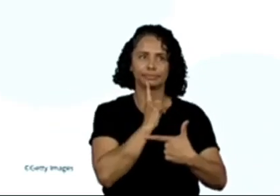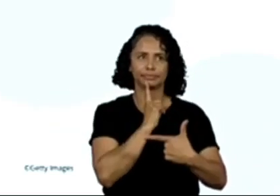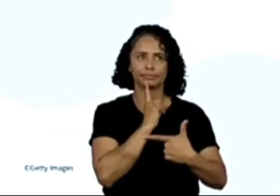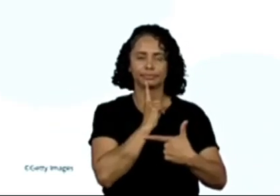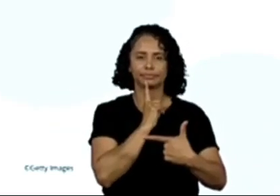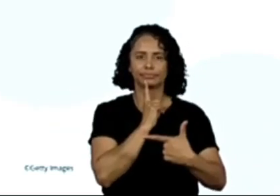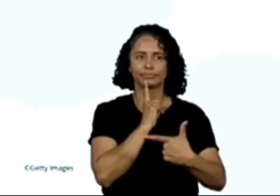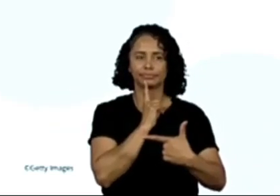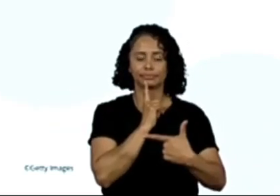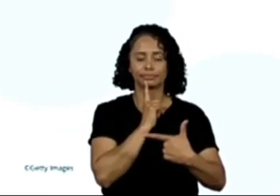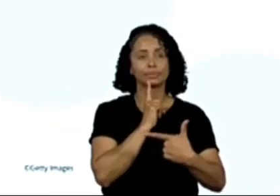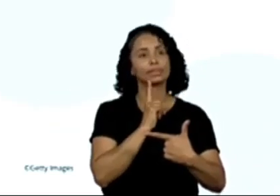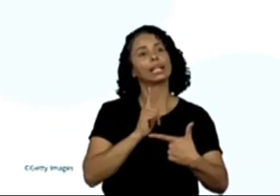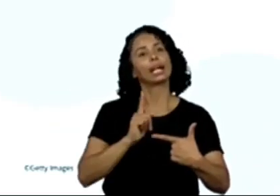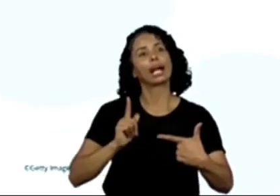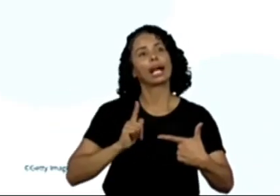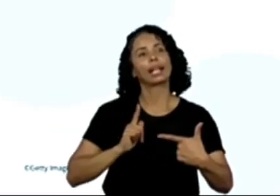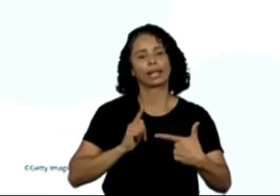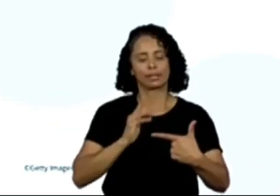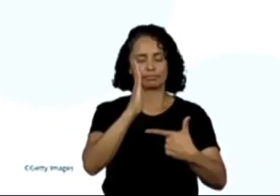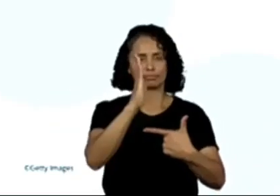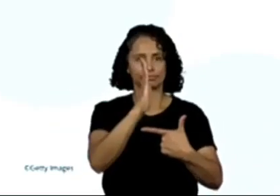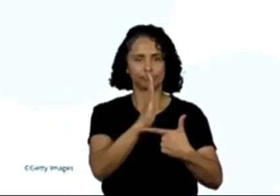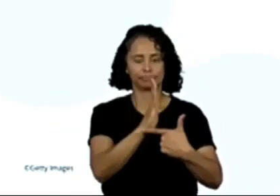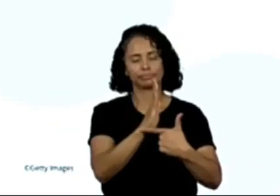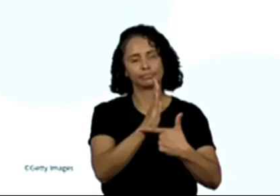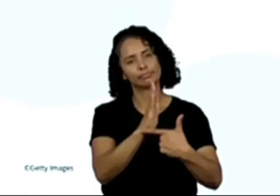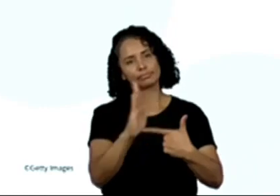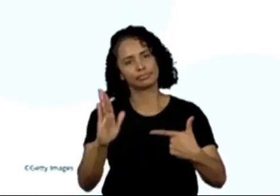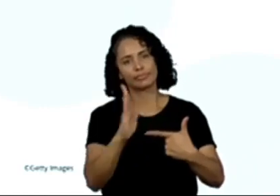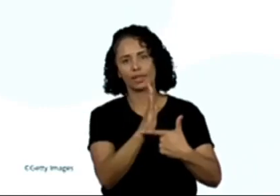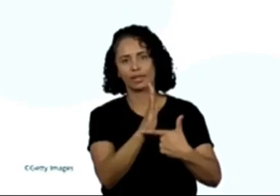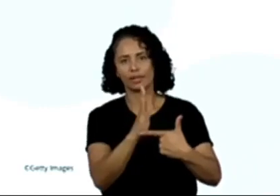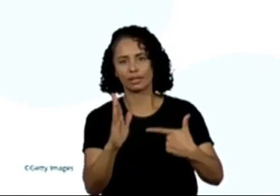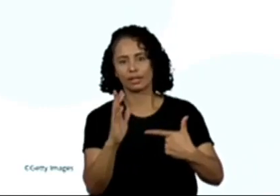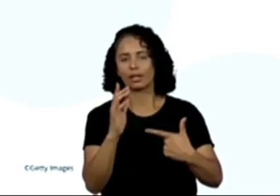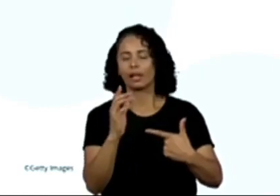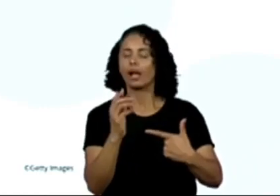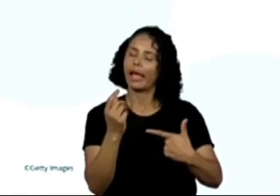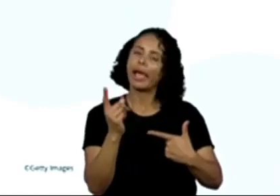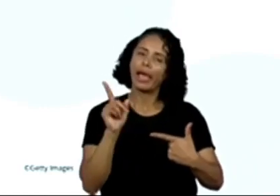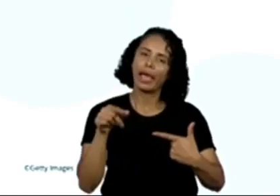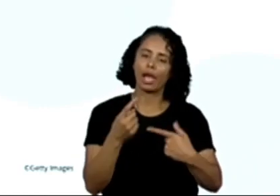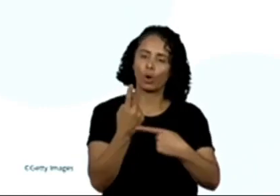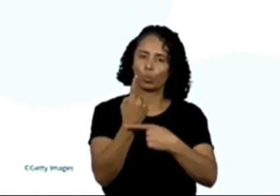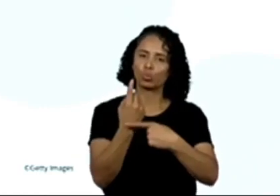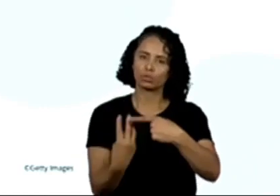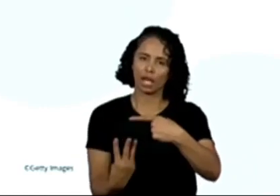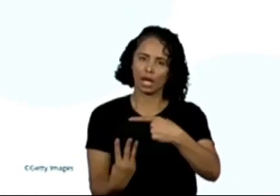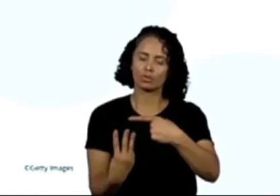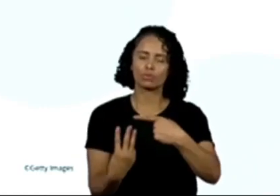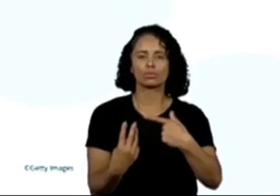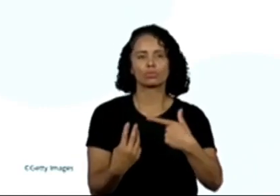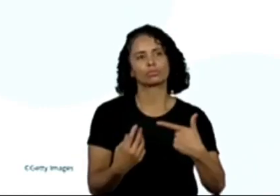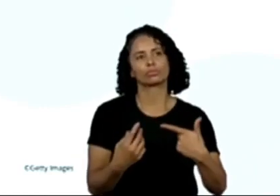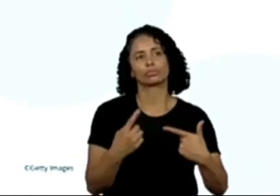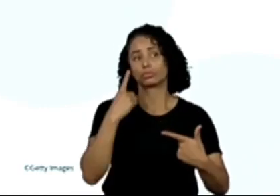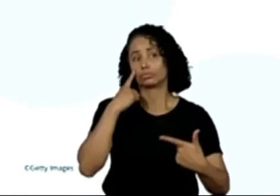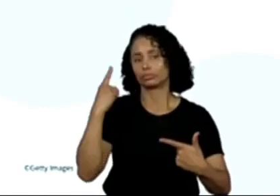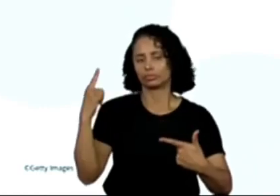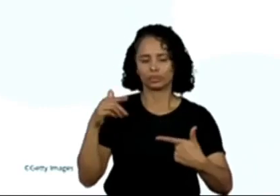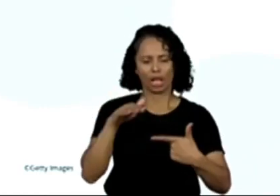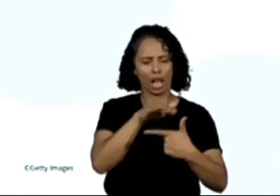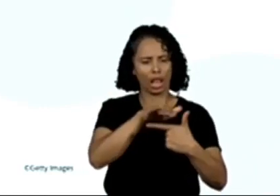aqui, né? Ó, esse pedaço aqui, ó, seria a terça parte. Porque, esquecendo essa linha horizontal, nessa linha que está